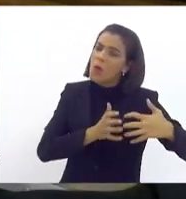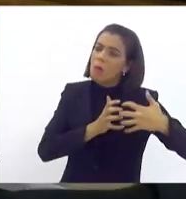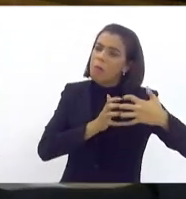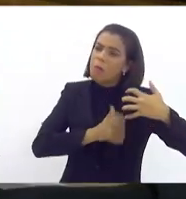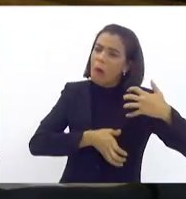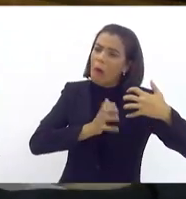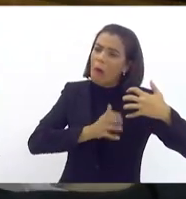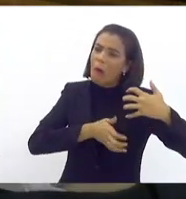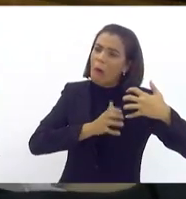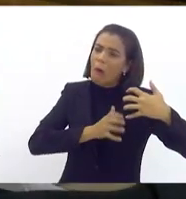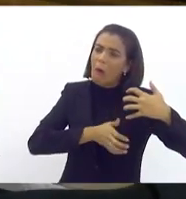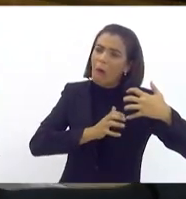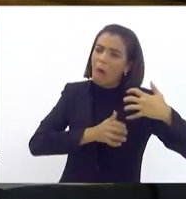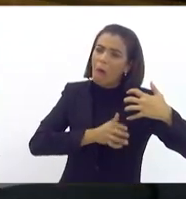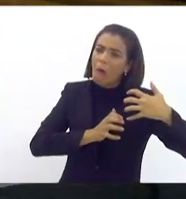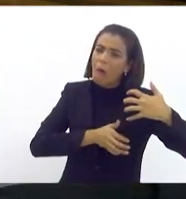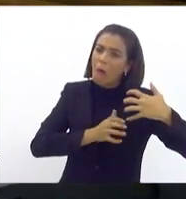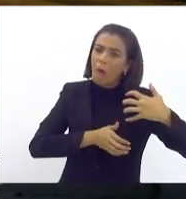semi-amolecido.